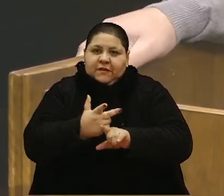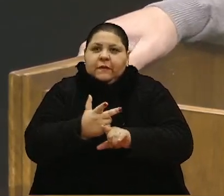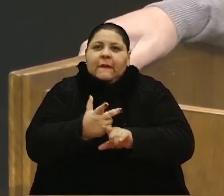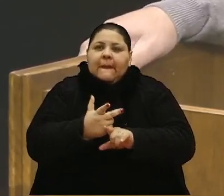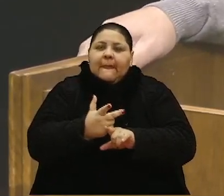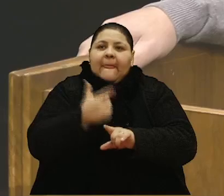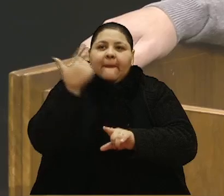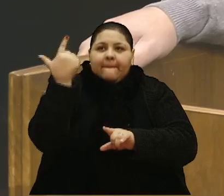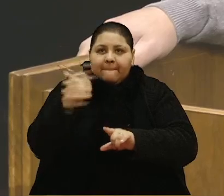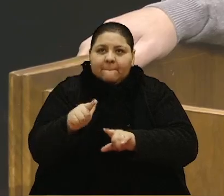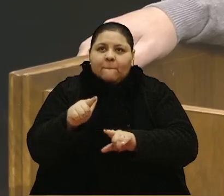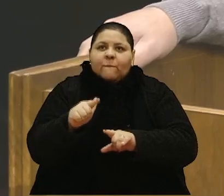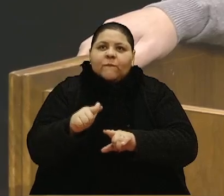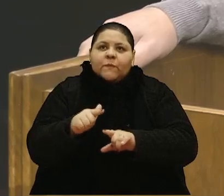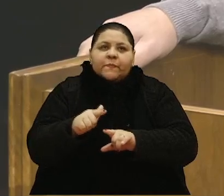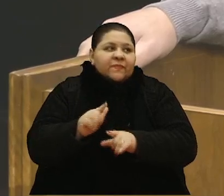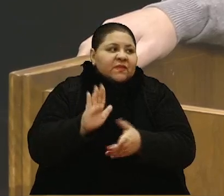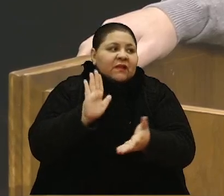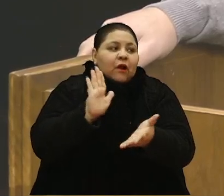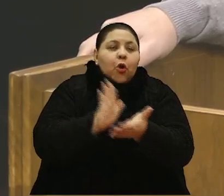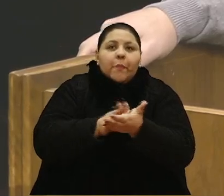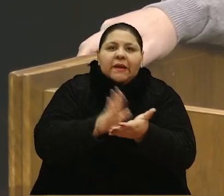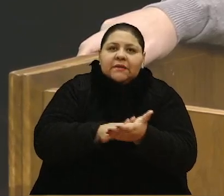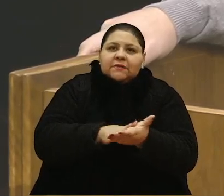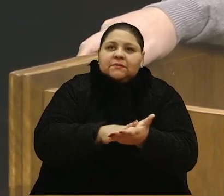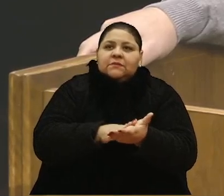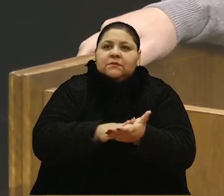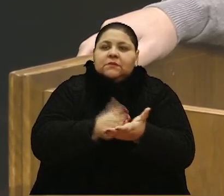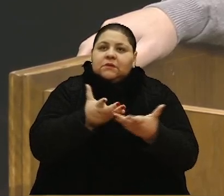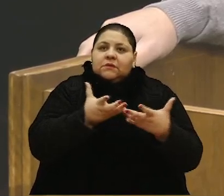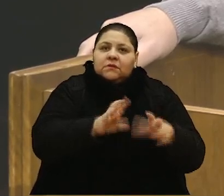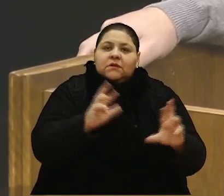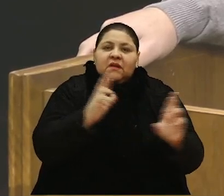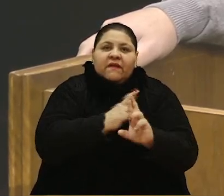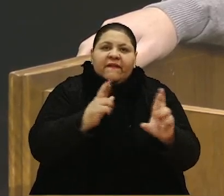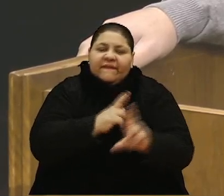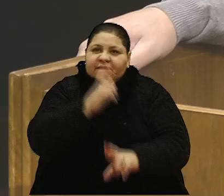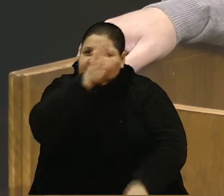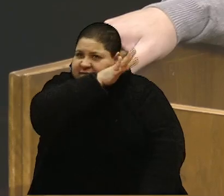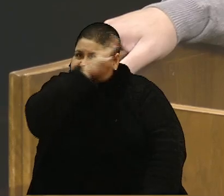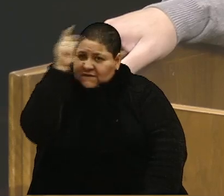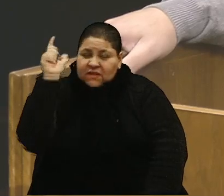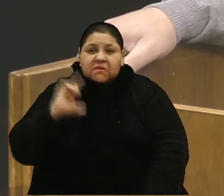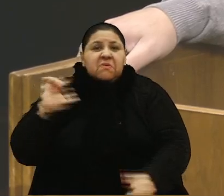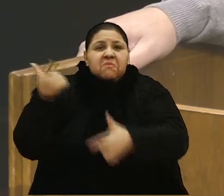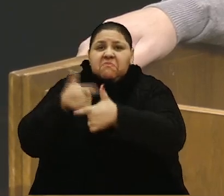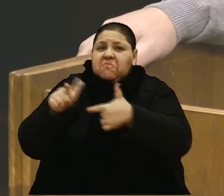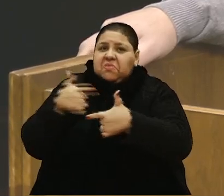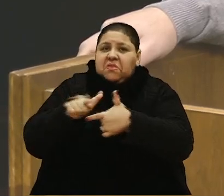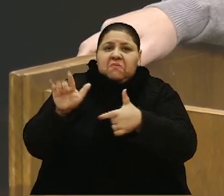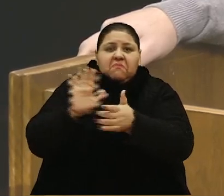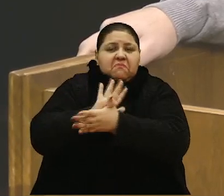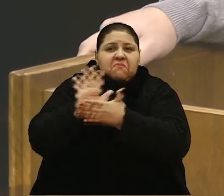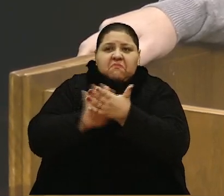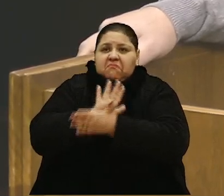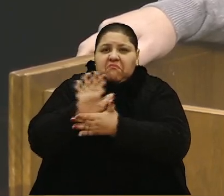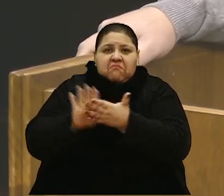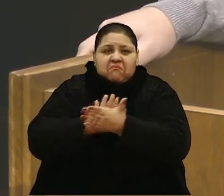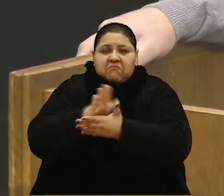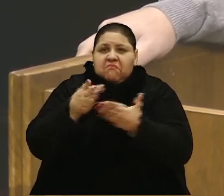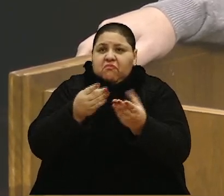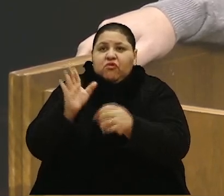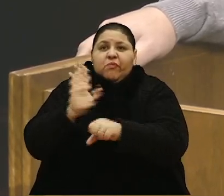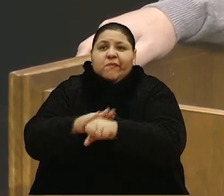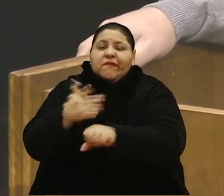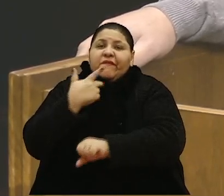de novo, sobre essa questão da cobrança da oposição em relação ao município, que não tem problema em relação nenhum a isso, inclusive em muitos momentos deixo de